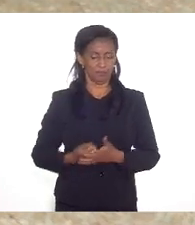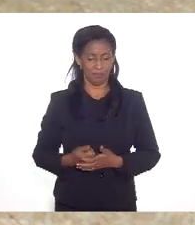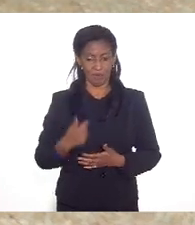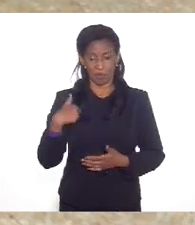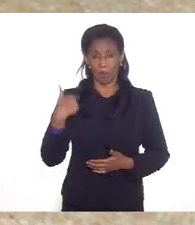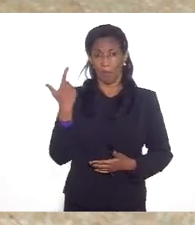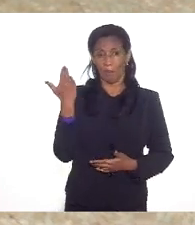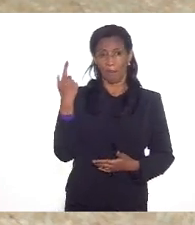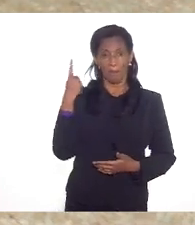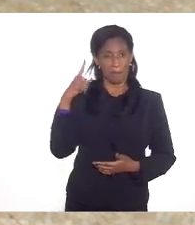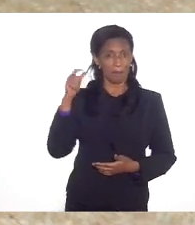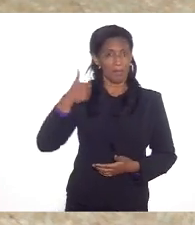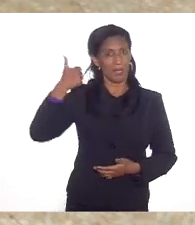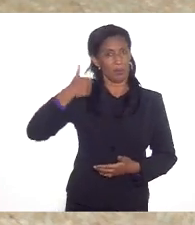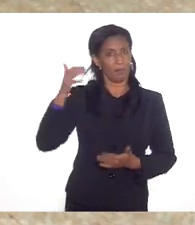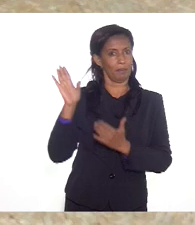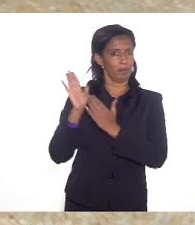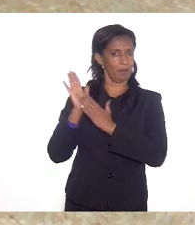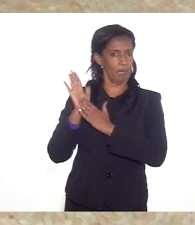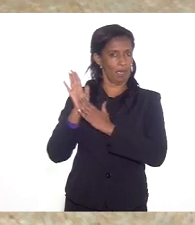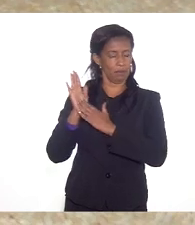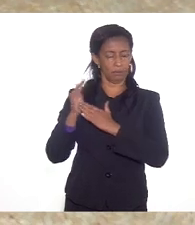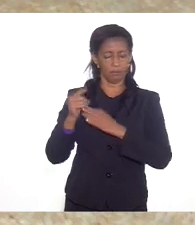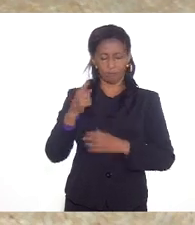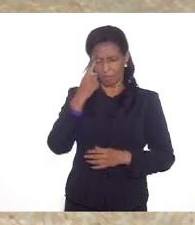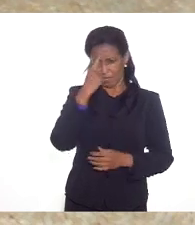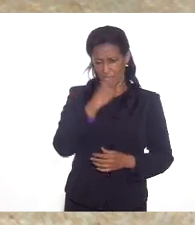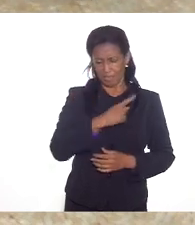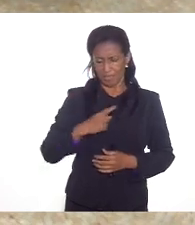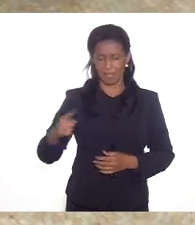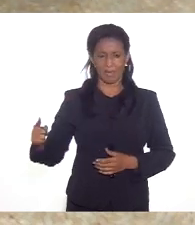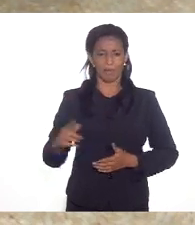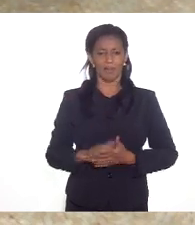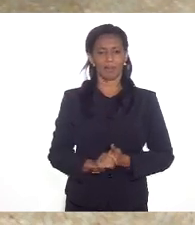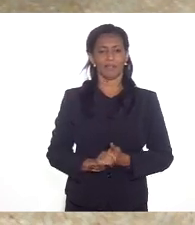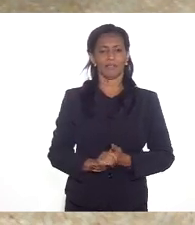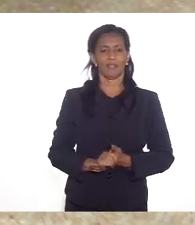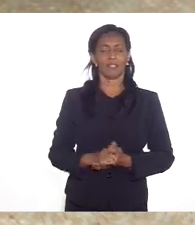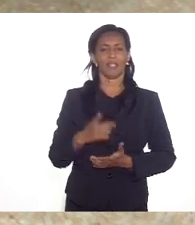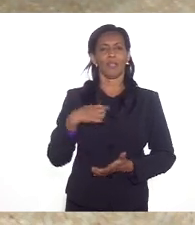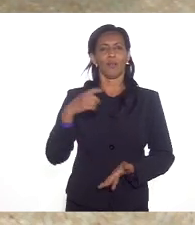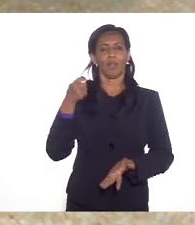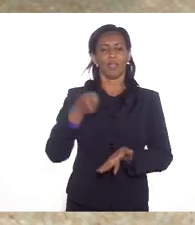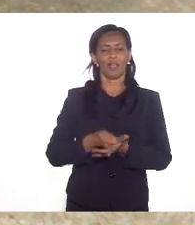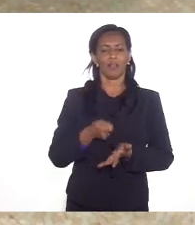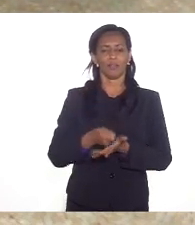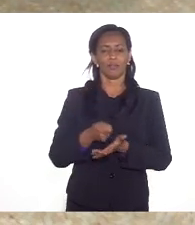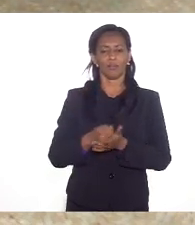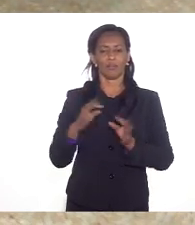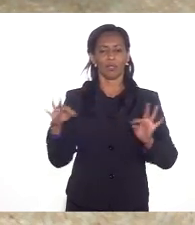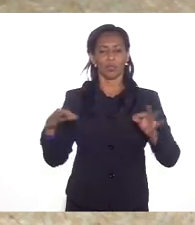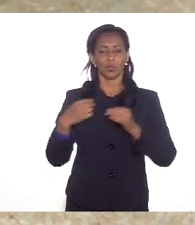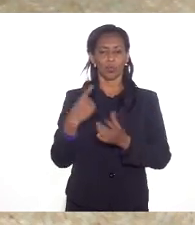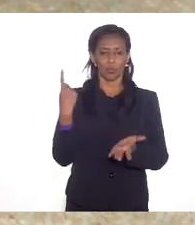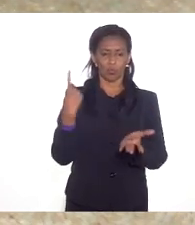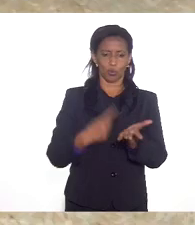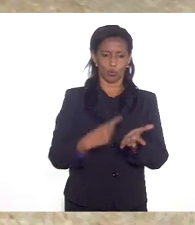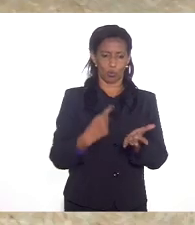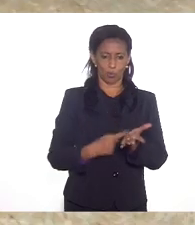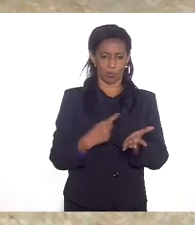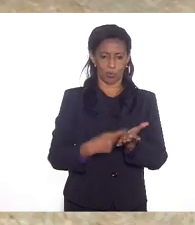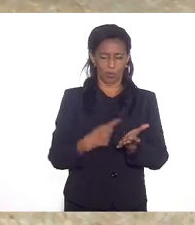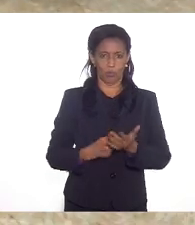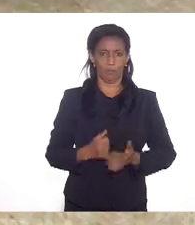estou no meu primeiro mandato mas durante a semana no plenário eu errei afirmei todos os meus compromissos